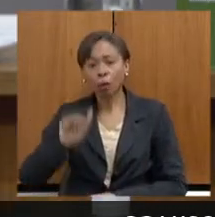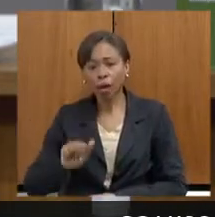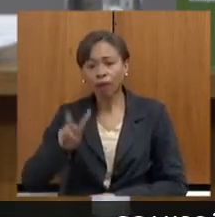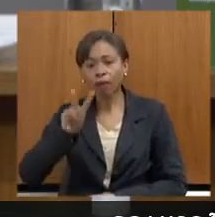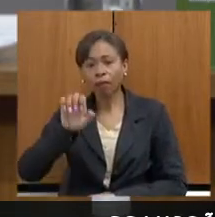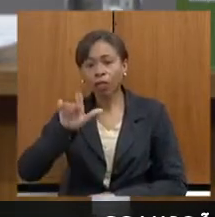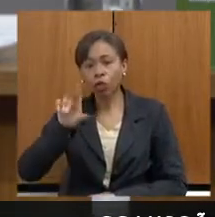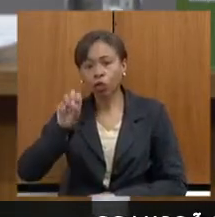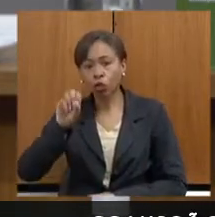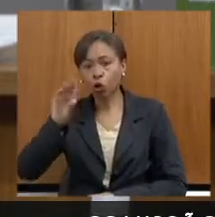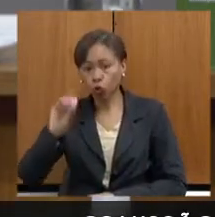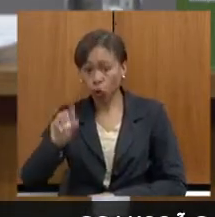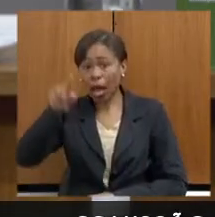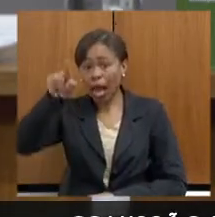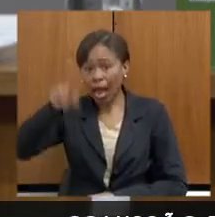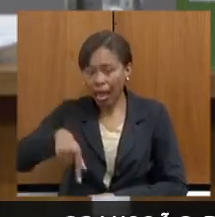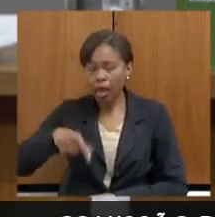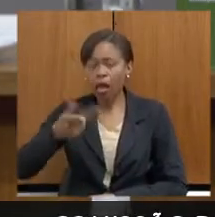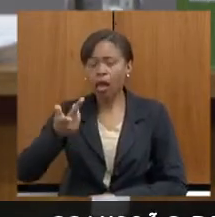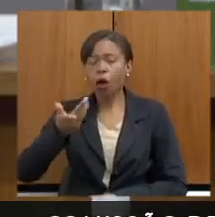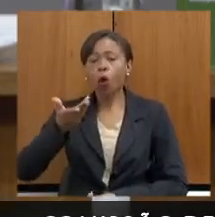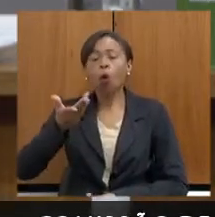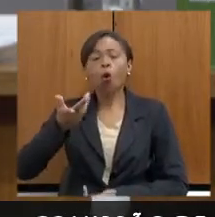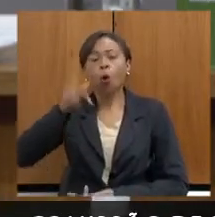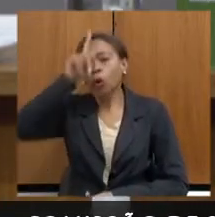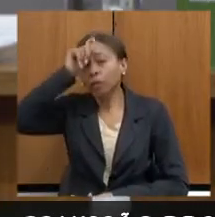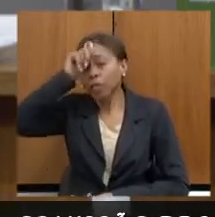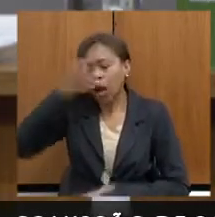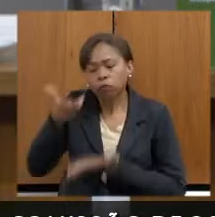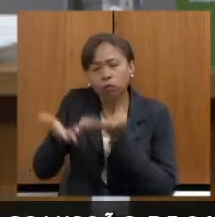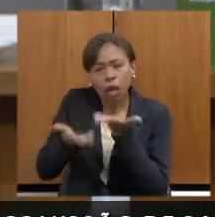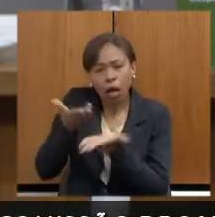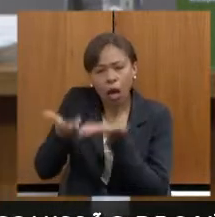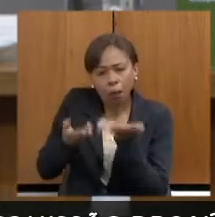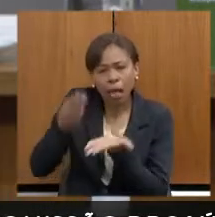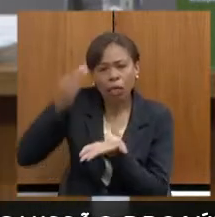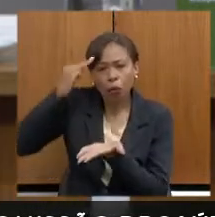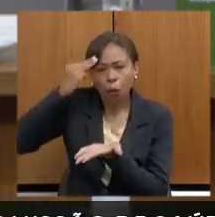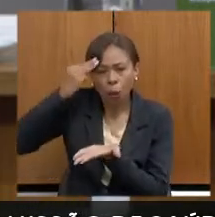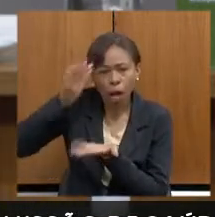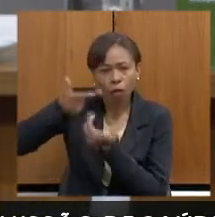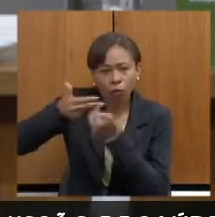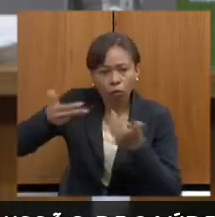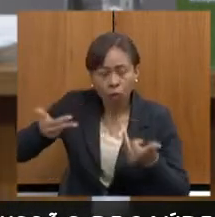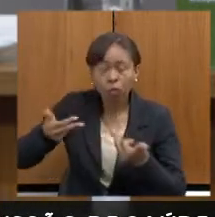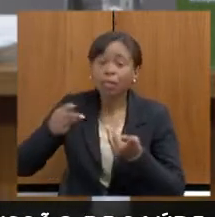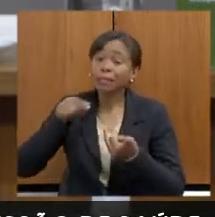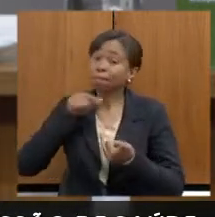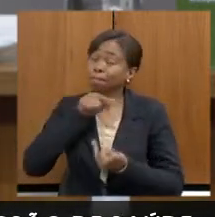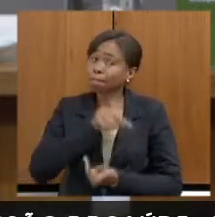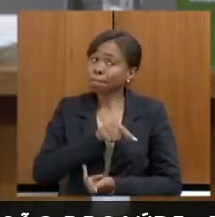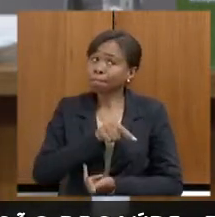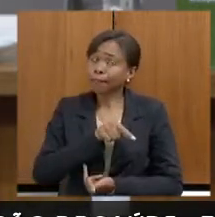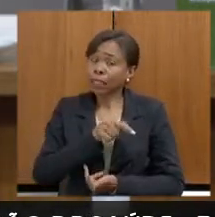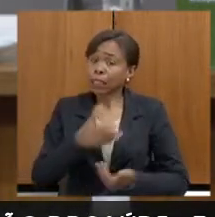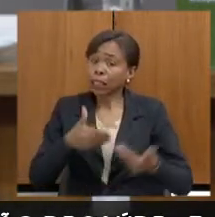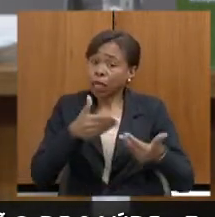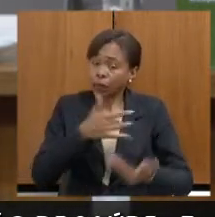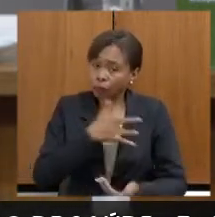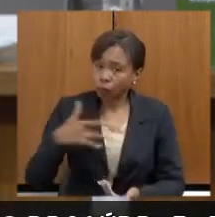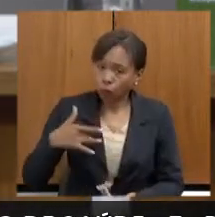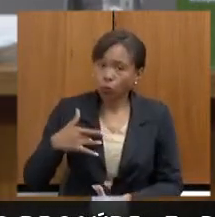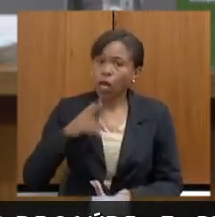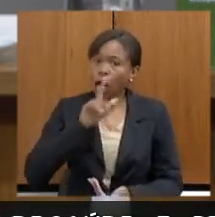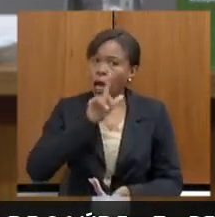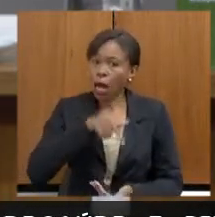pública de saúde do Ministério da Saúde do Estado é muito claro em relação a novos leitos serem abertos em